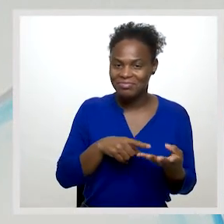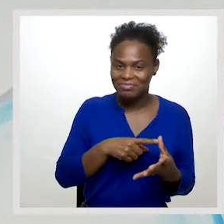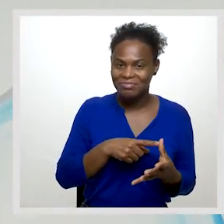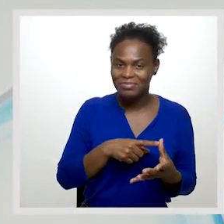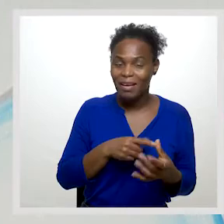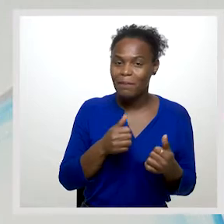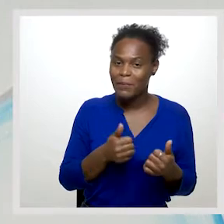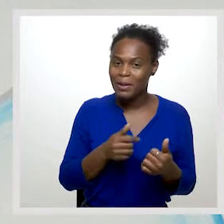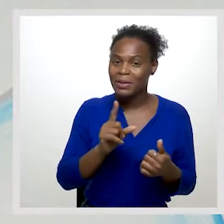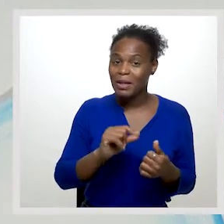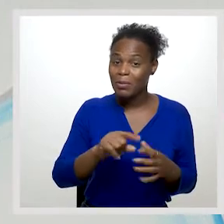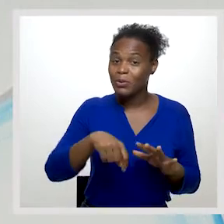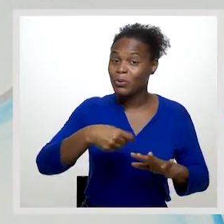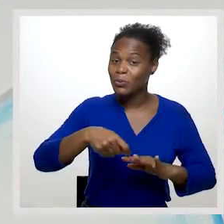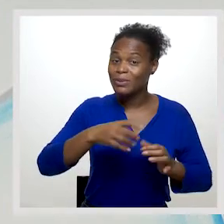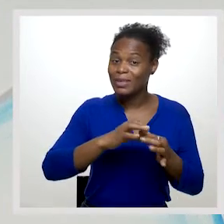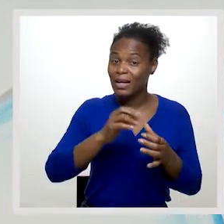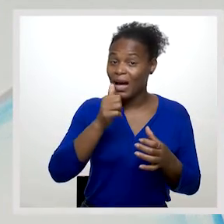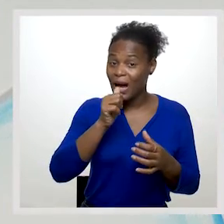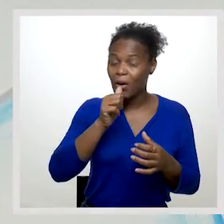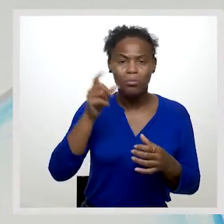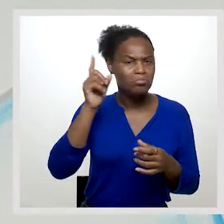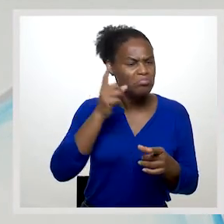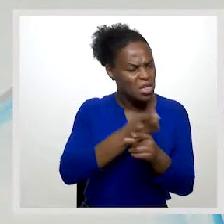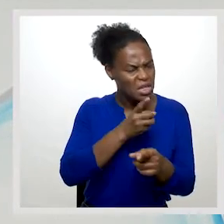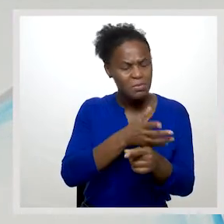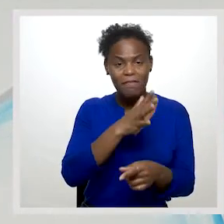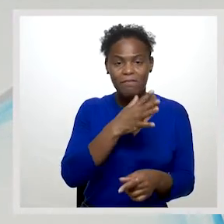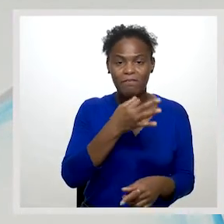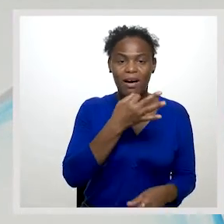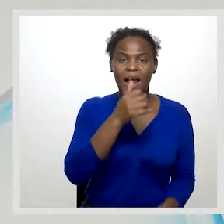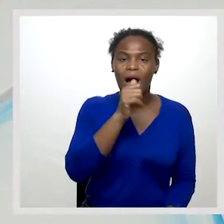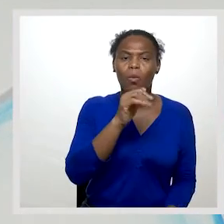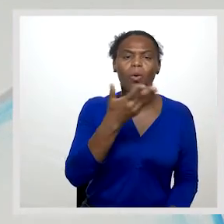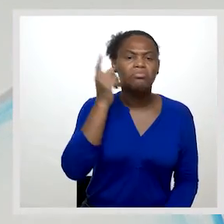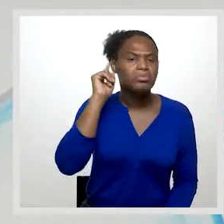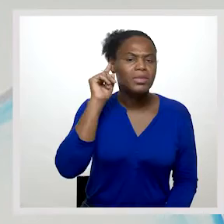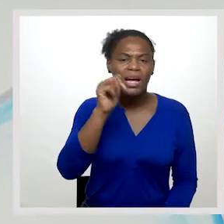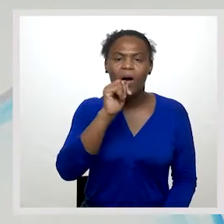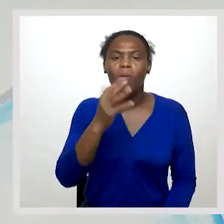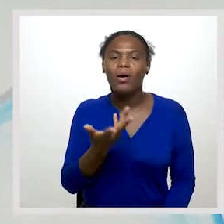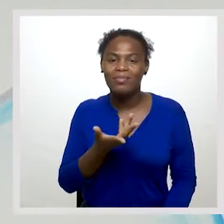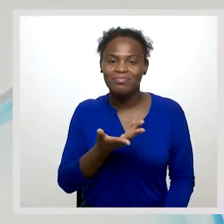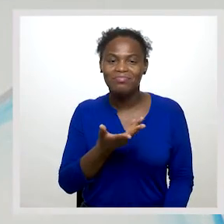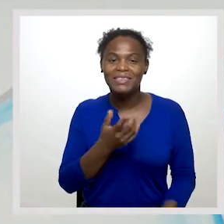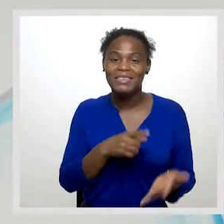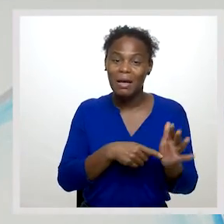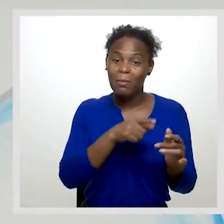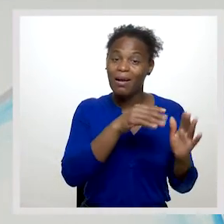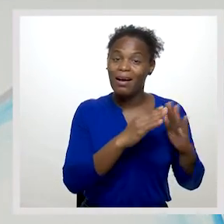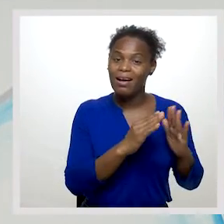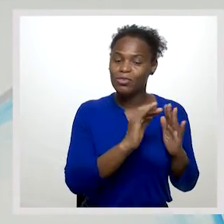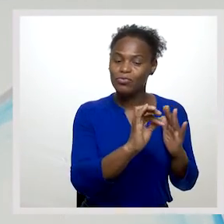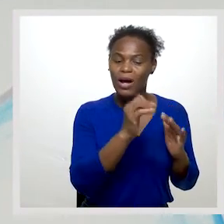Muito bem, os recursos hídricos é a mesma coisa que falar da água. Então, qual é a importância da água? Por exemplo, em